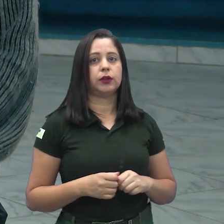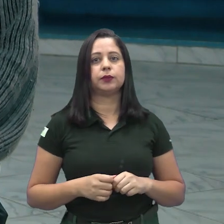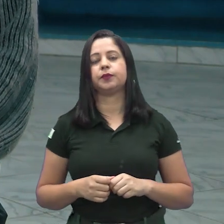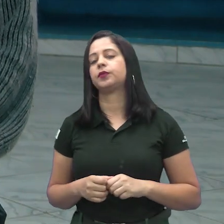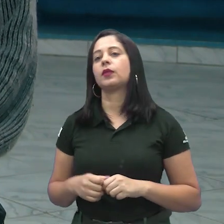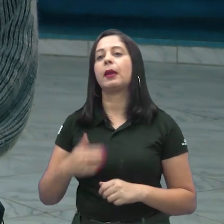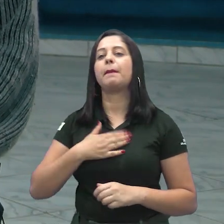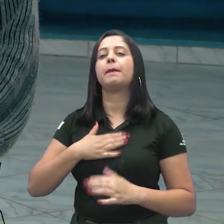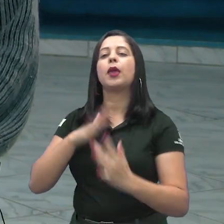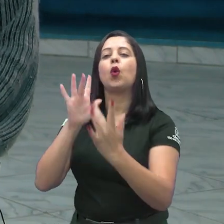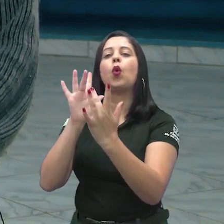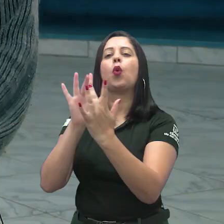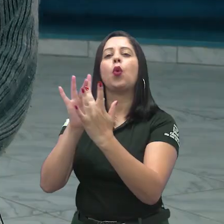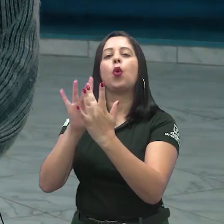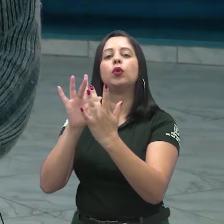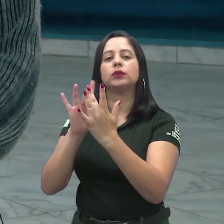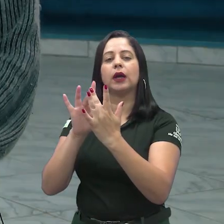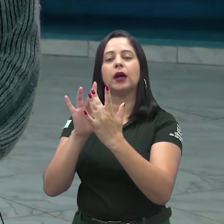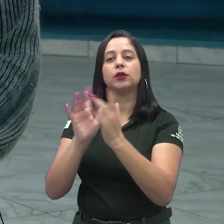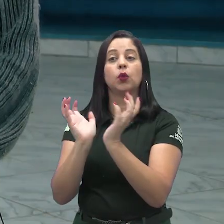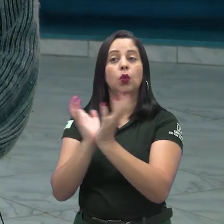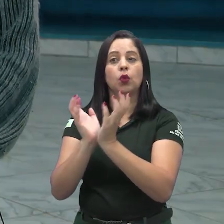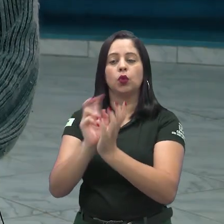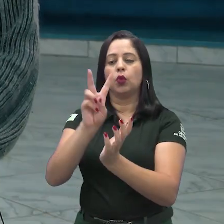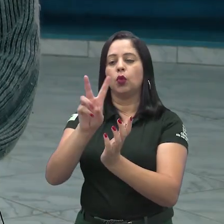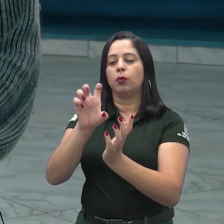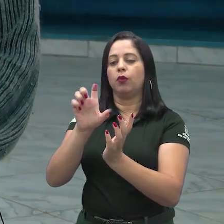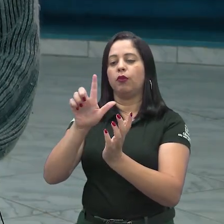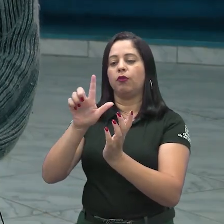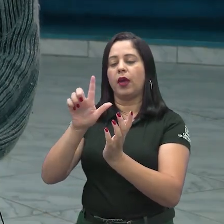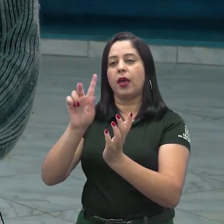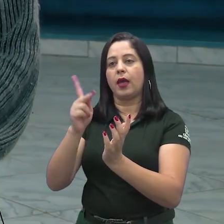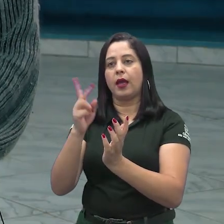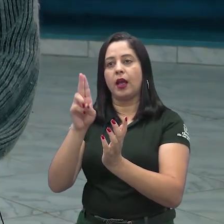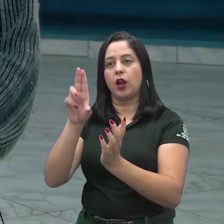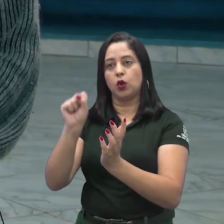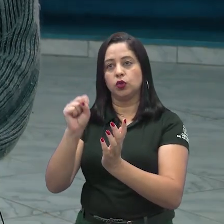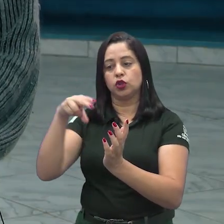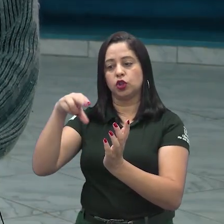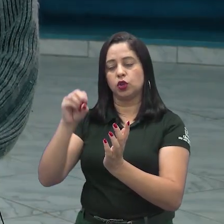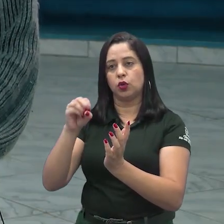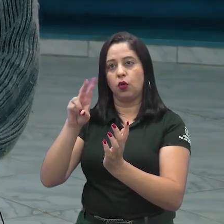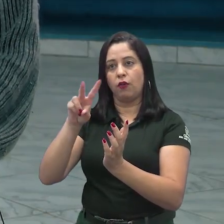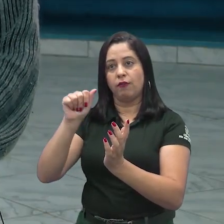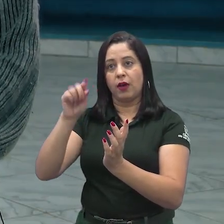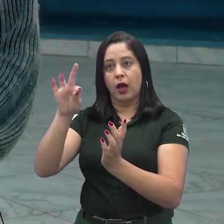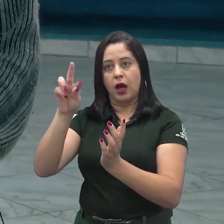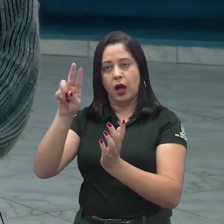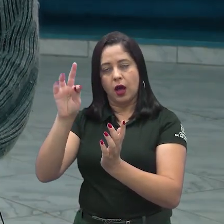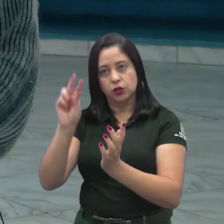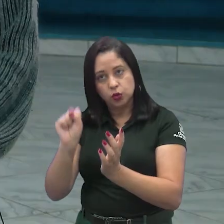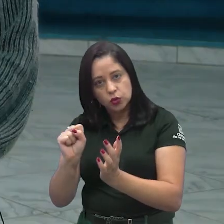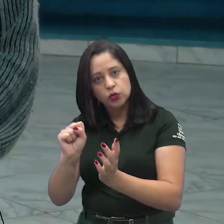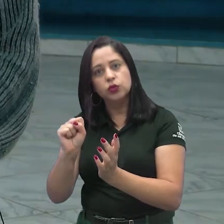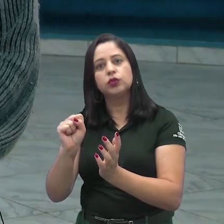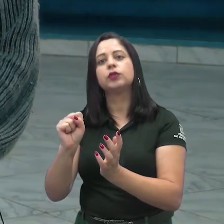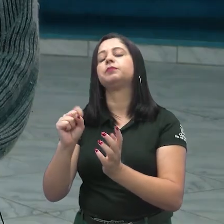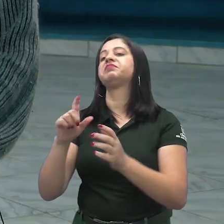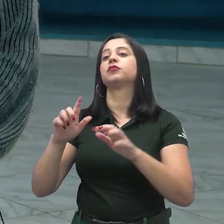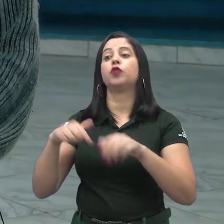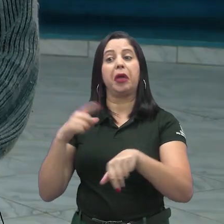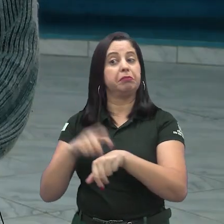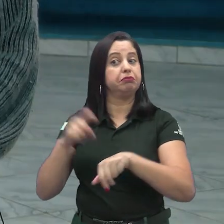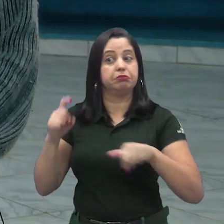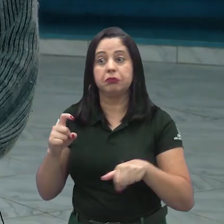esse contato que nós tivemos com os Velhos Novatos foi um contato de repentemente, né? Aí apareceu a